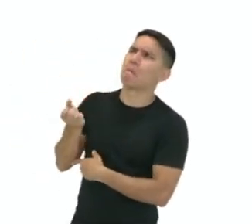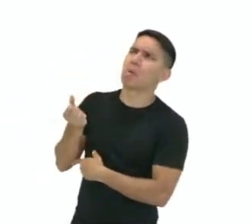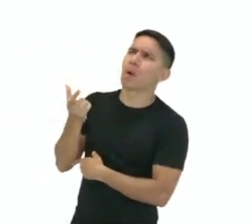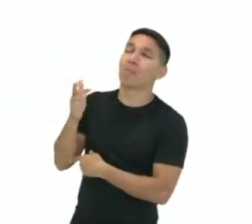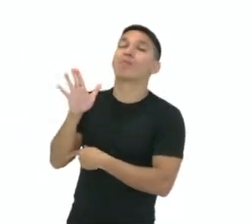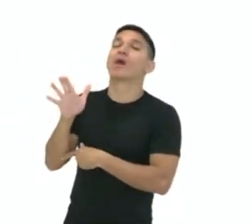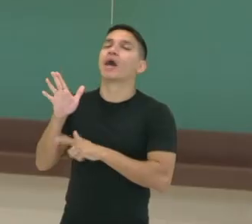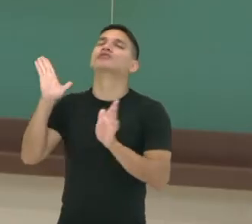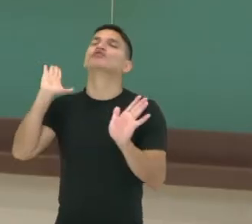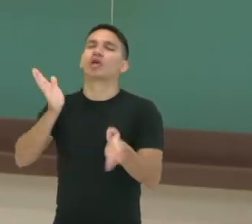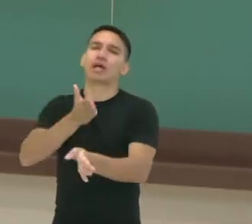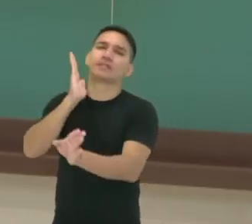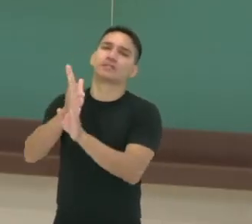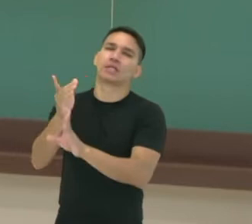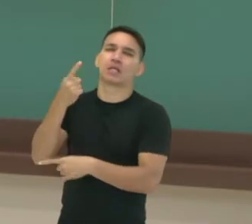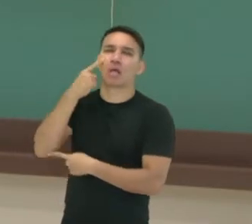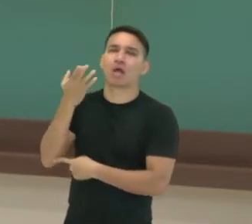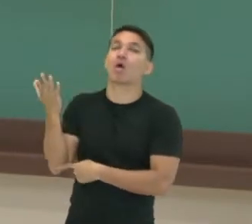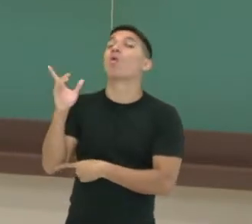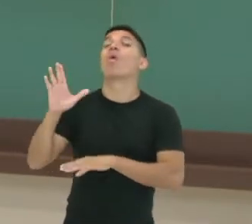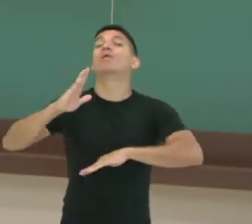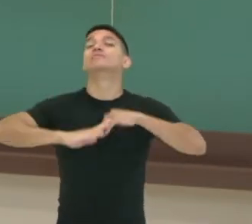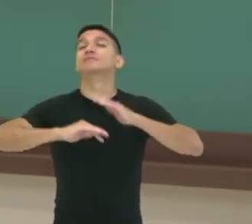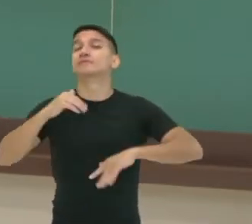é a profissão dessa pessoa?